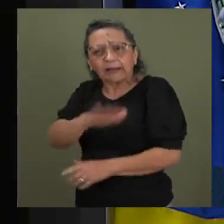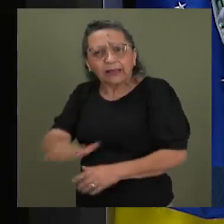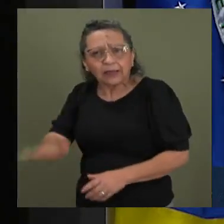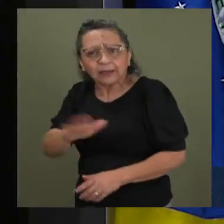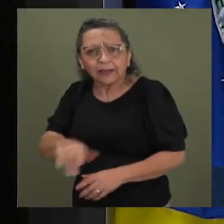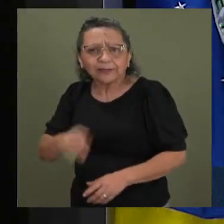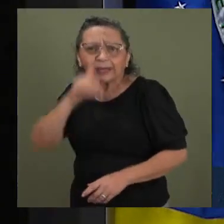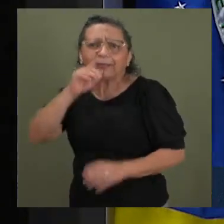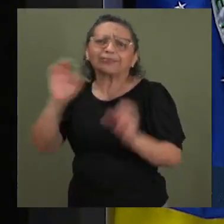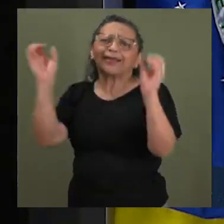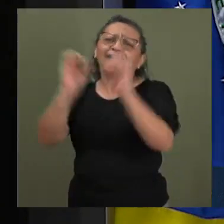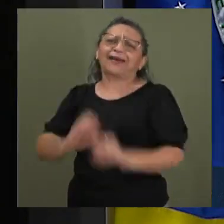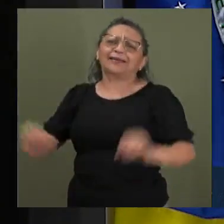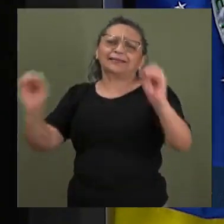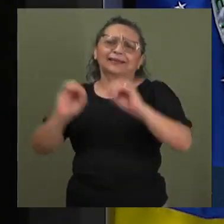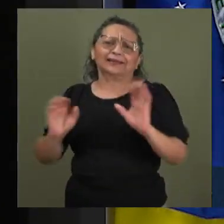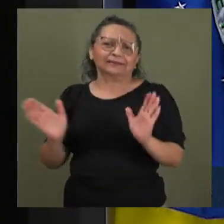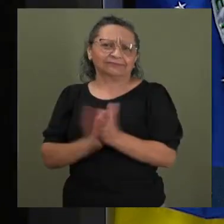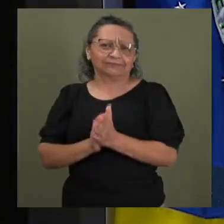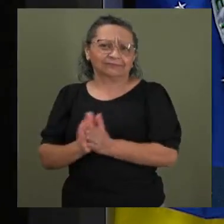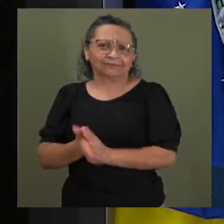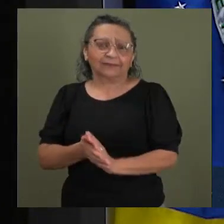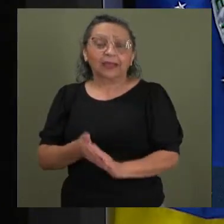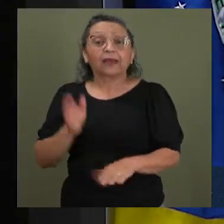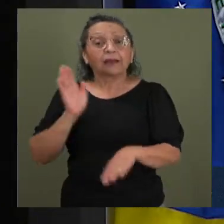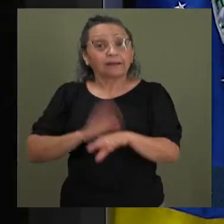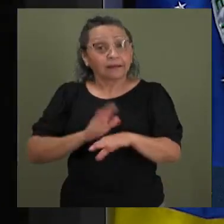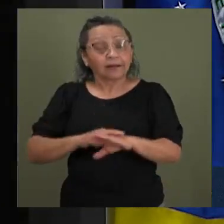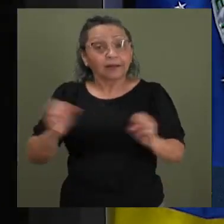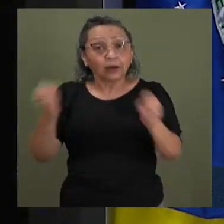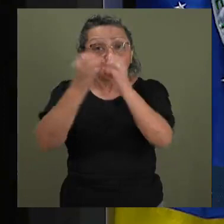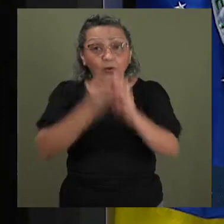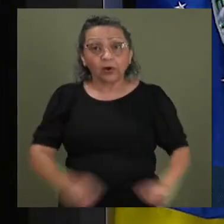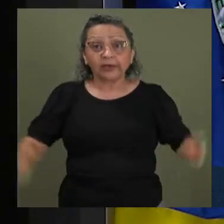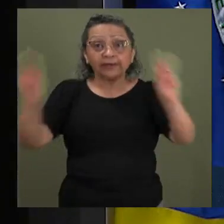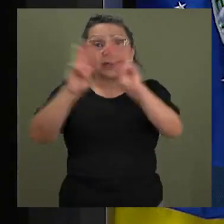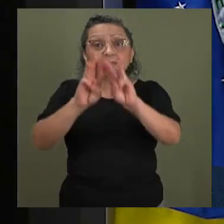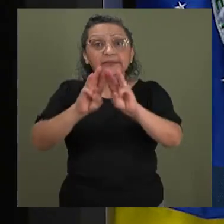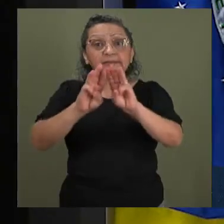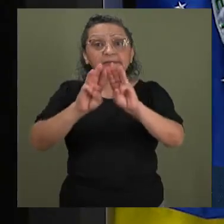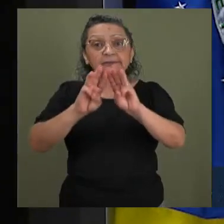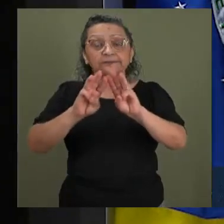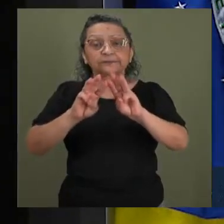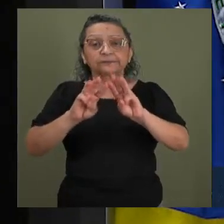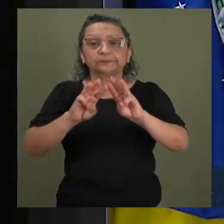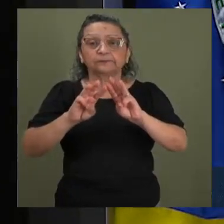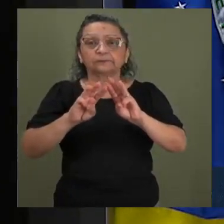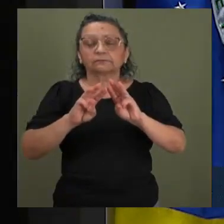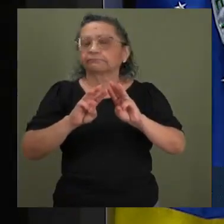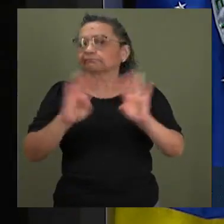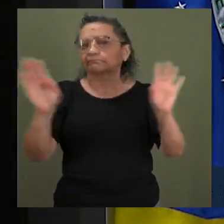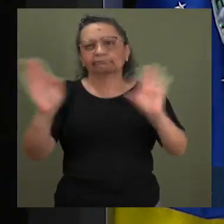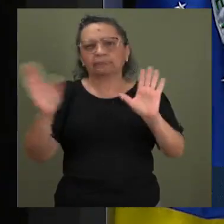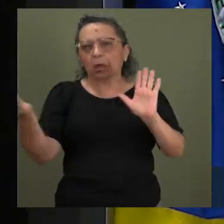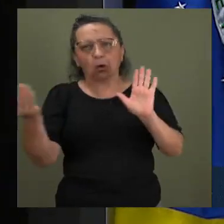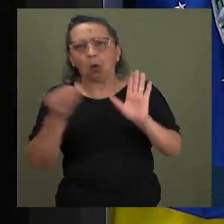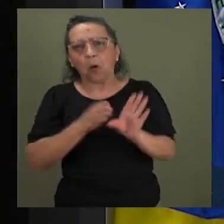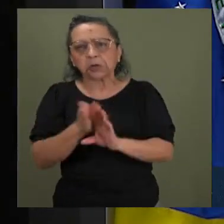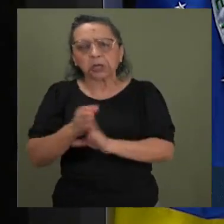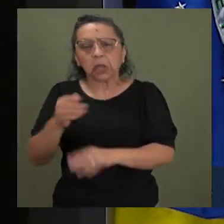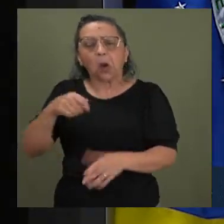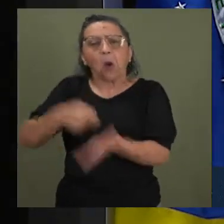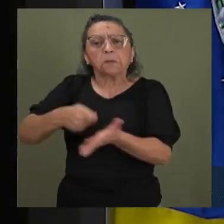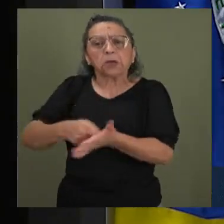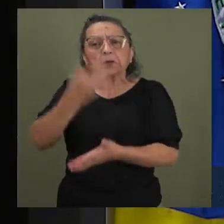sabido. A própria OMS não orienta pela vacinação